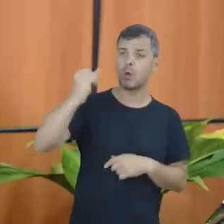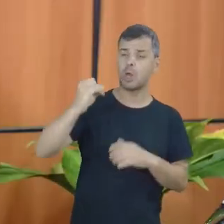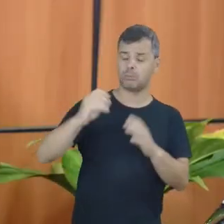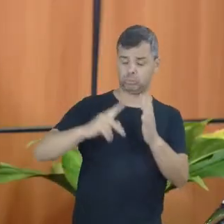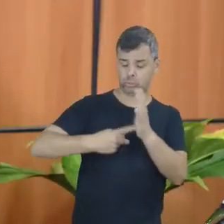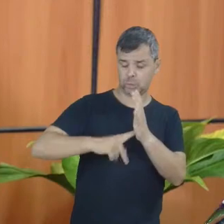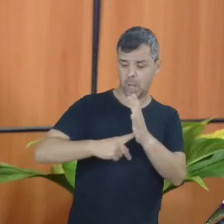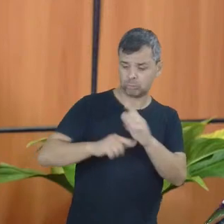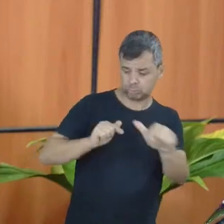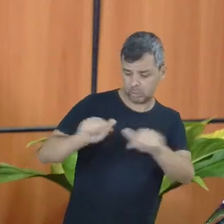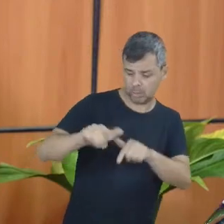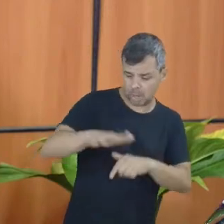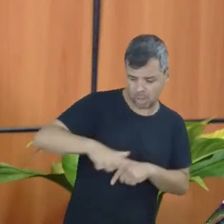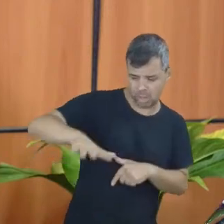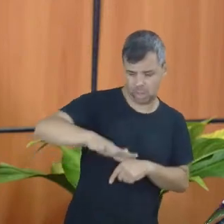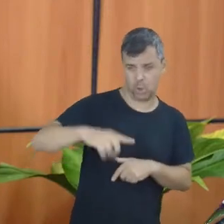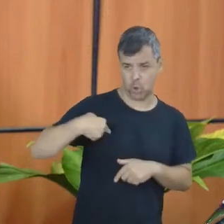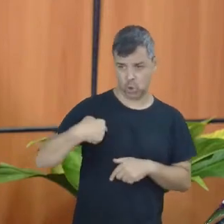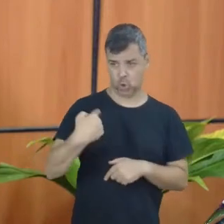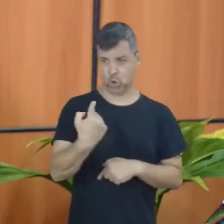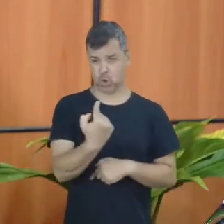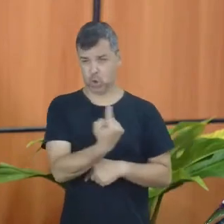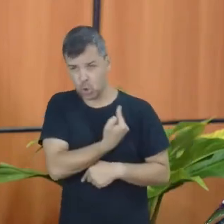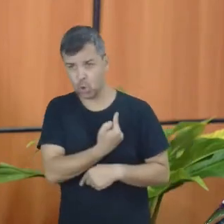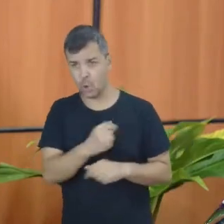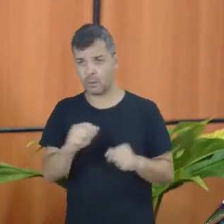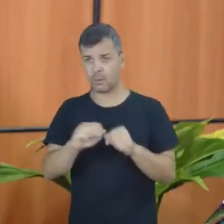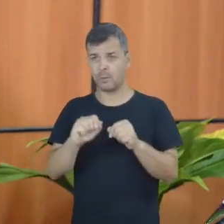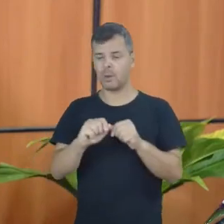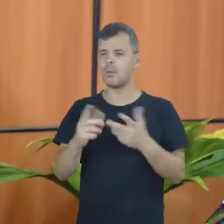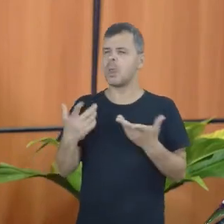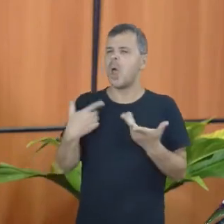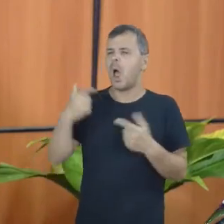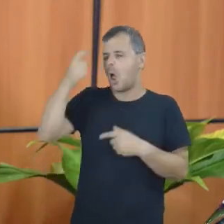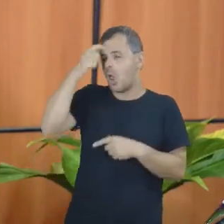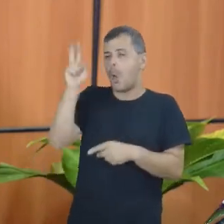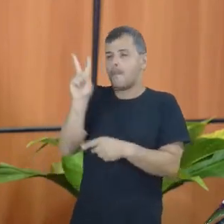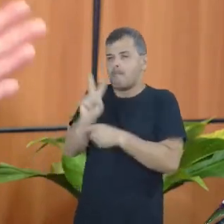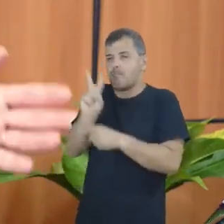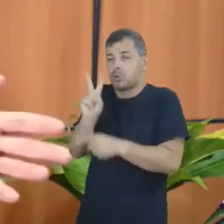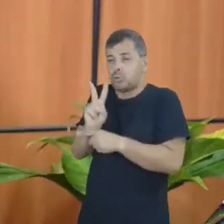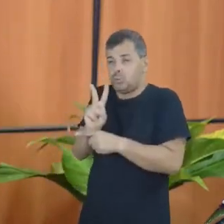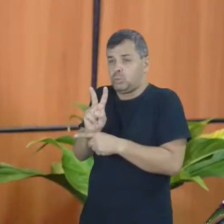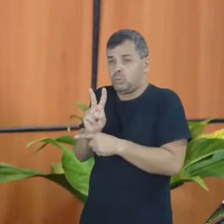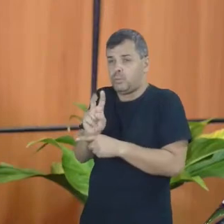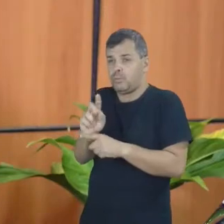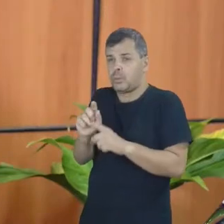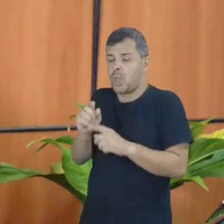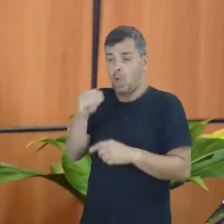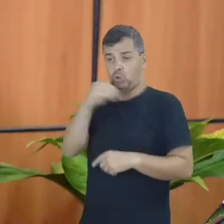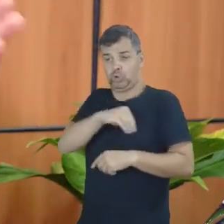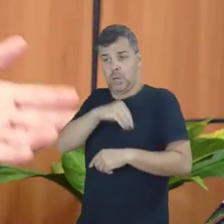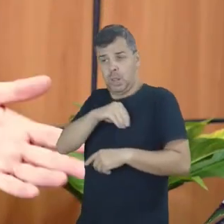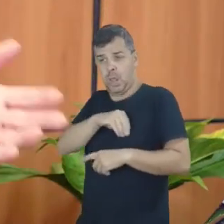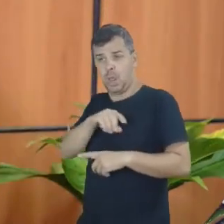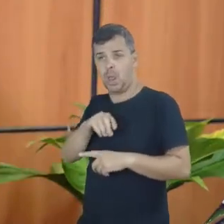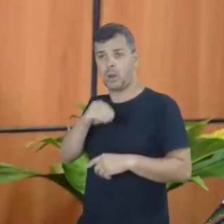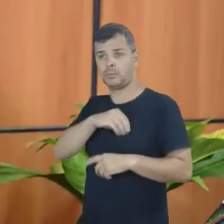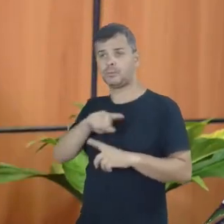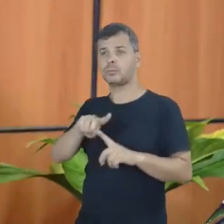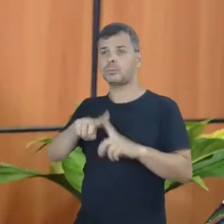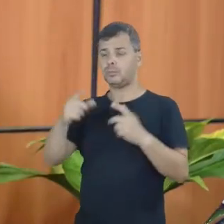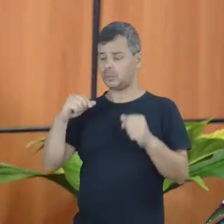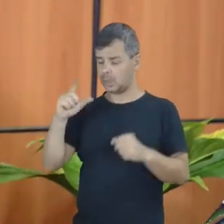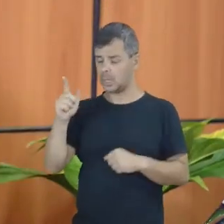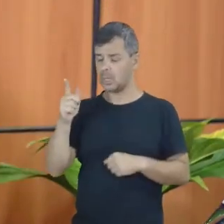sindicatos atuarem. Nós trazemos uma lógica da proteção mínima, da remuneração mínima. Então a remuneração mínima vai